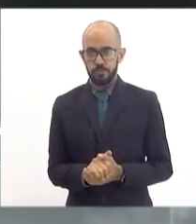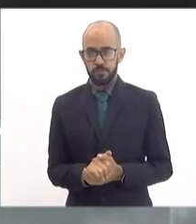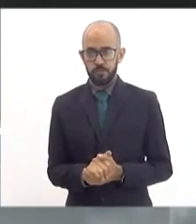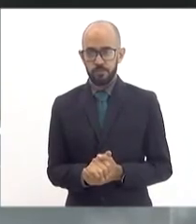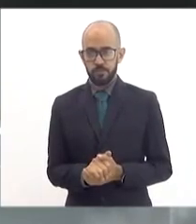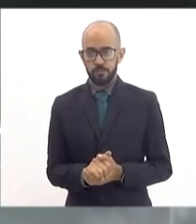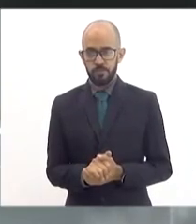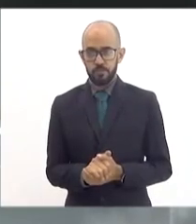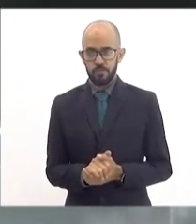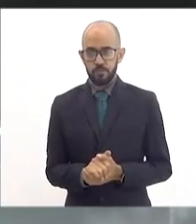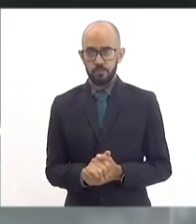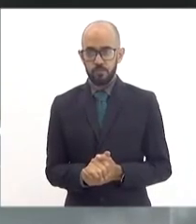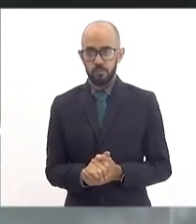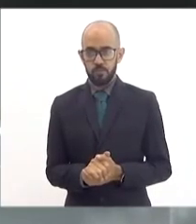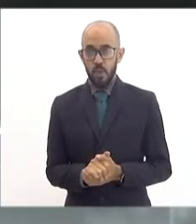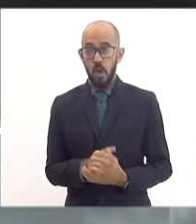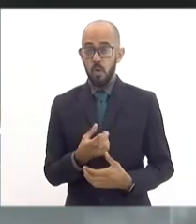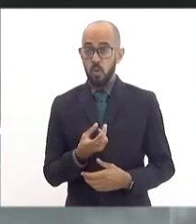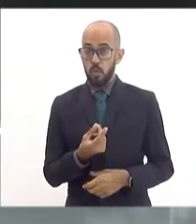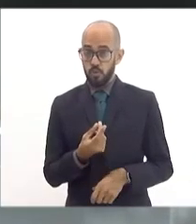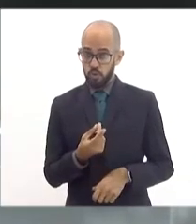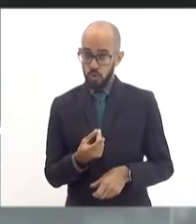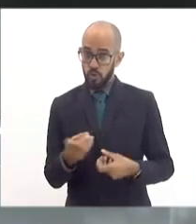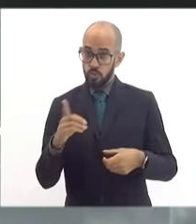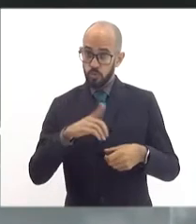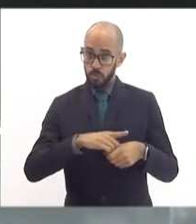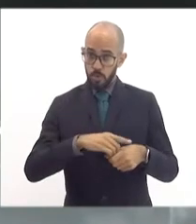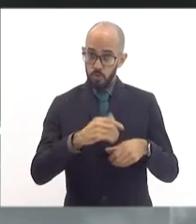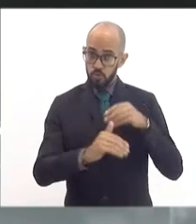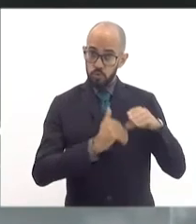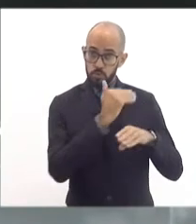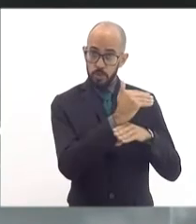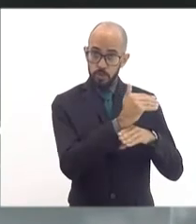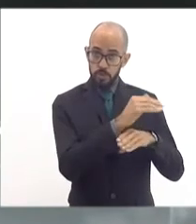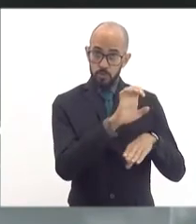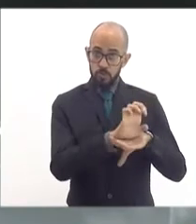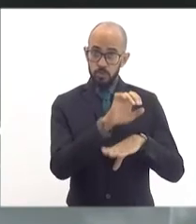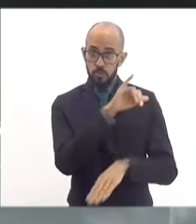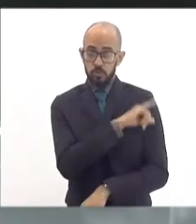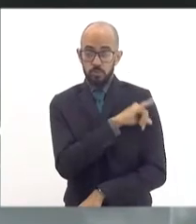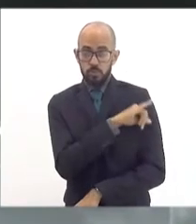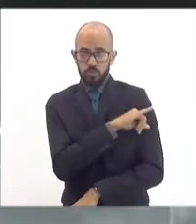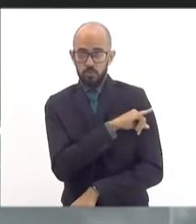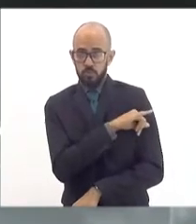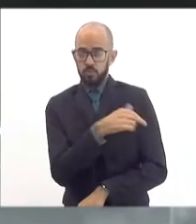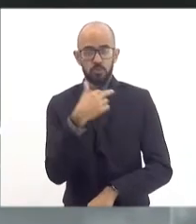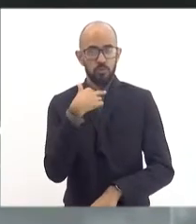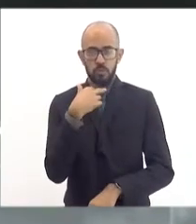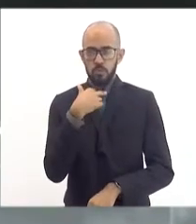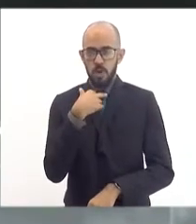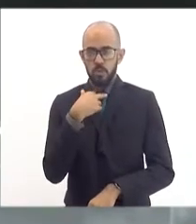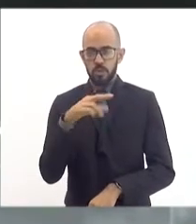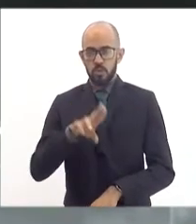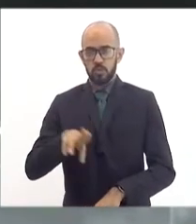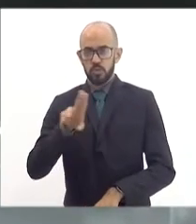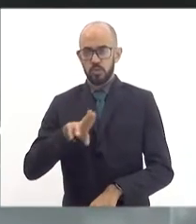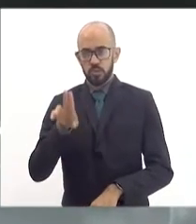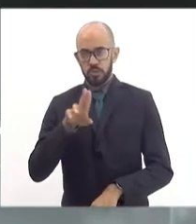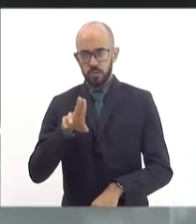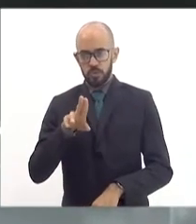que os recursos do Fundo Soberano do Estado do Rio de Janeiro não poderão ser destinados à